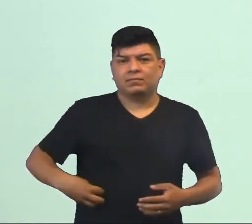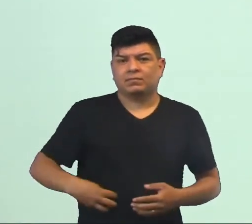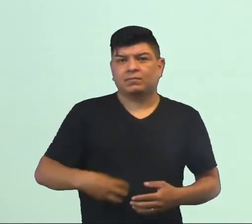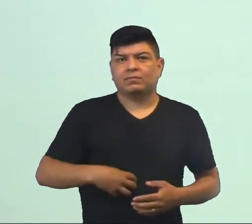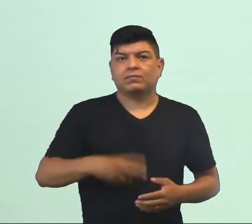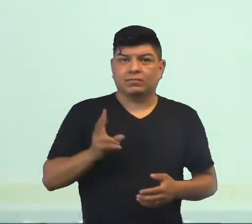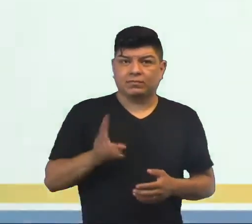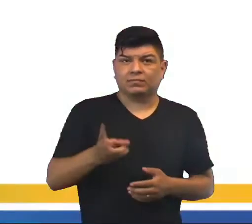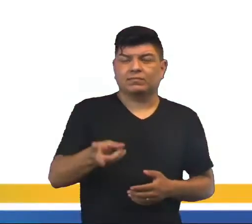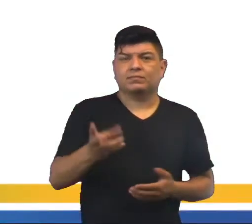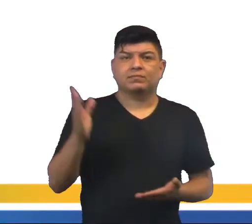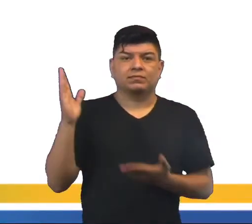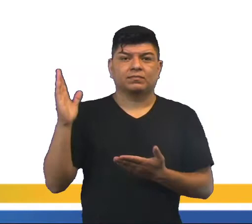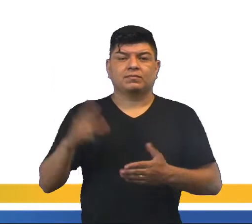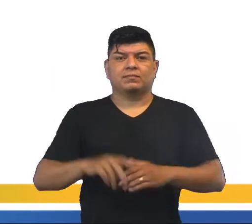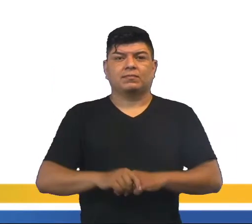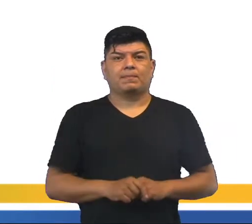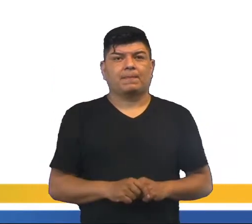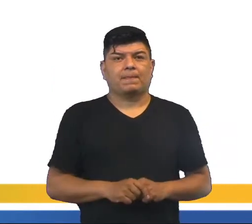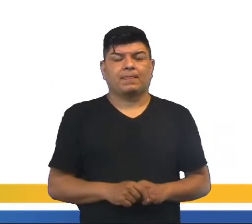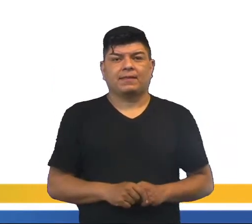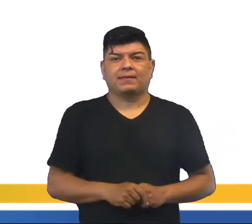dar continuidade.